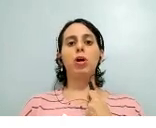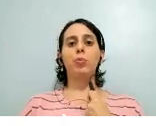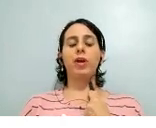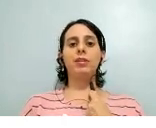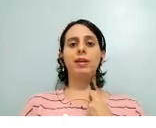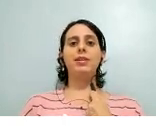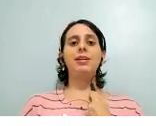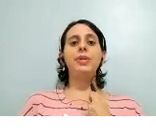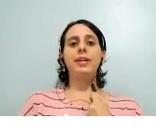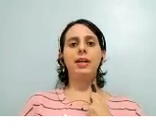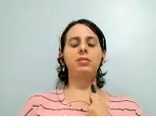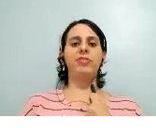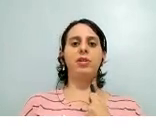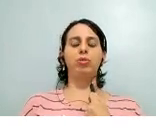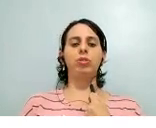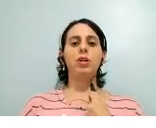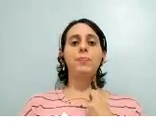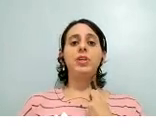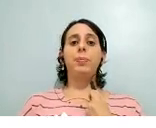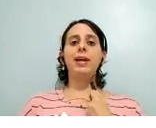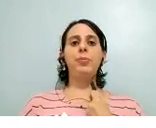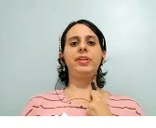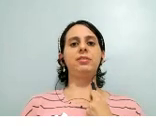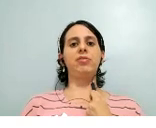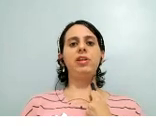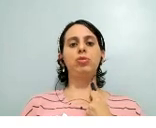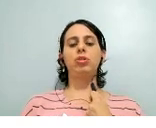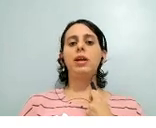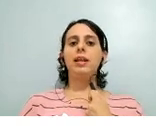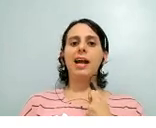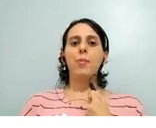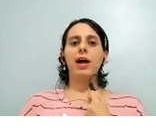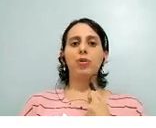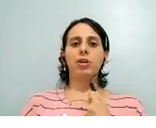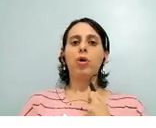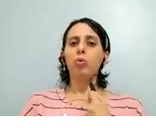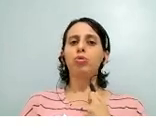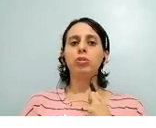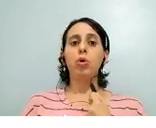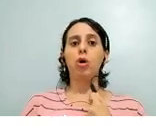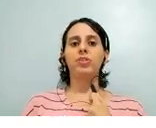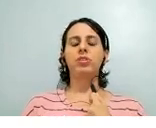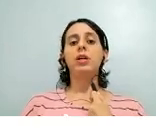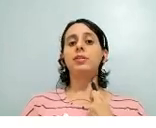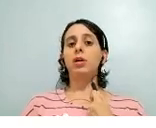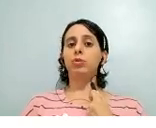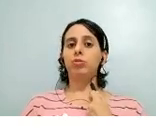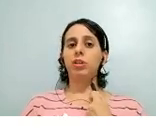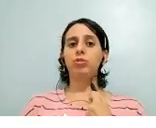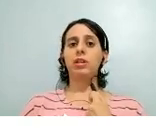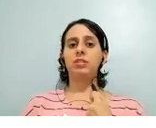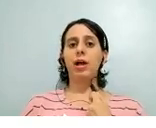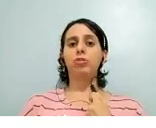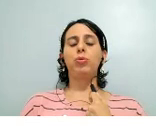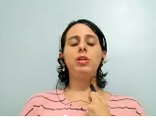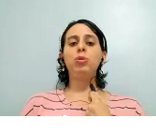nosso corpo ele tem que eliminar esse vírus. E para eliminar esse vírus, ele acaba causando alguns sintomas. Então, os